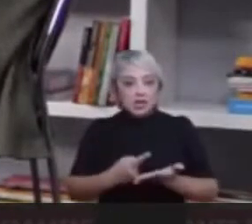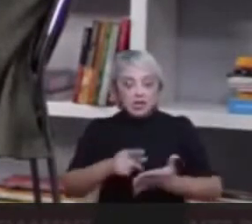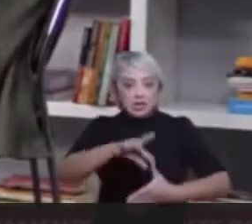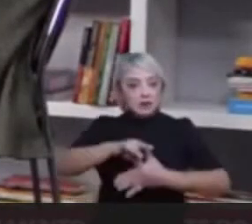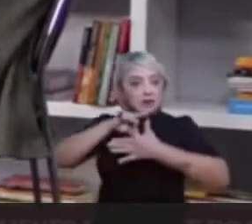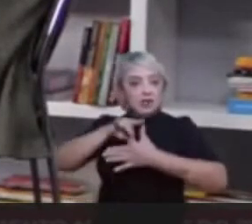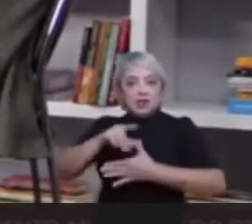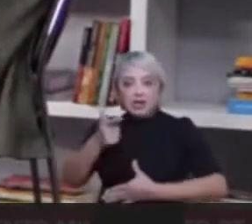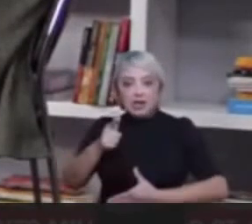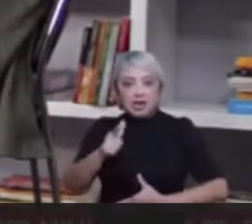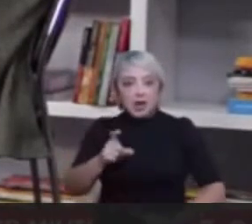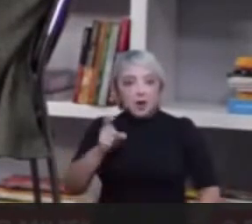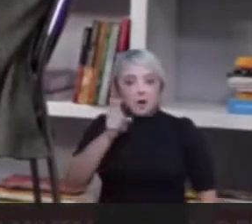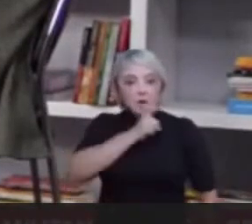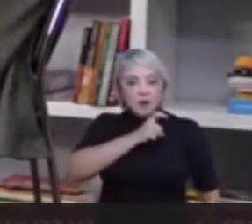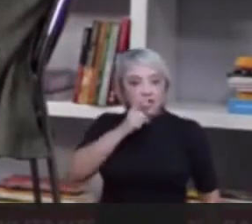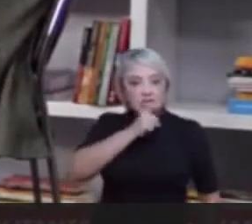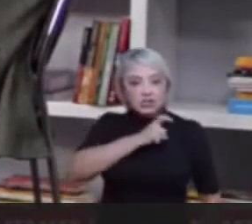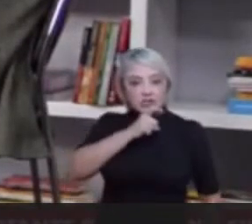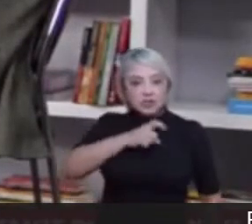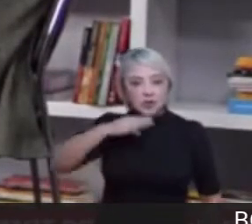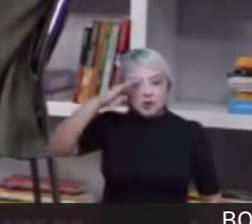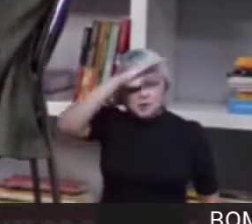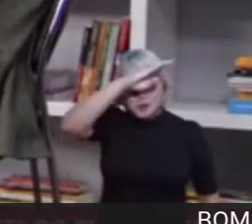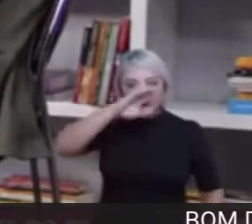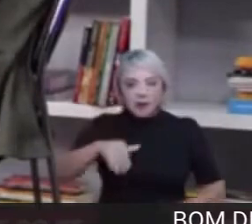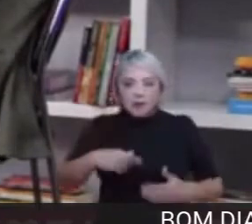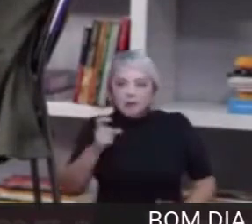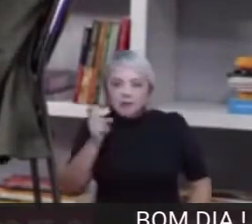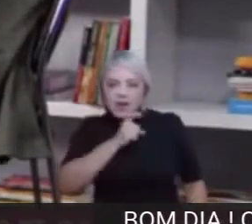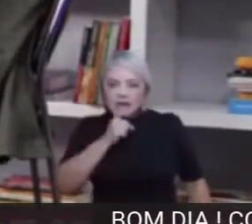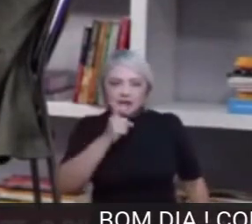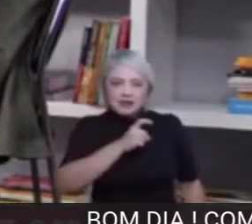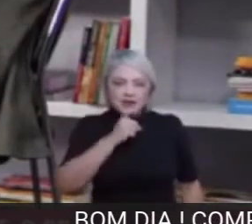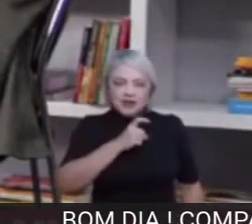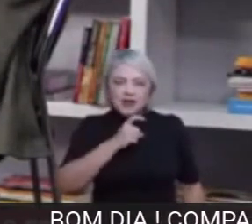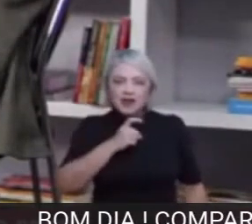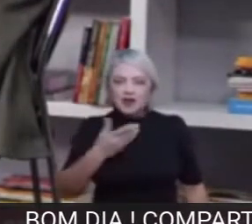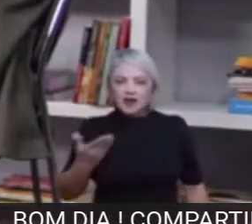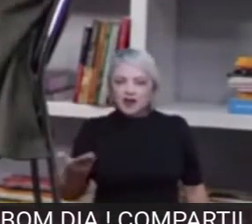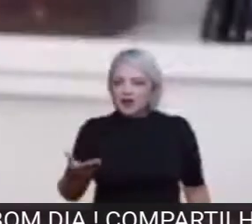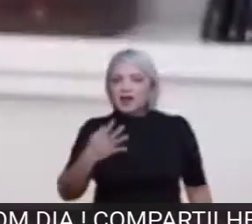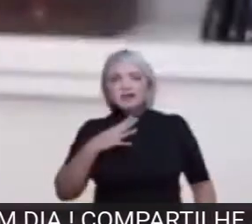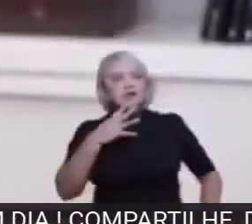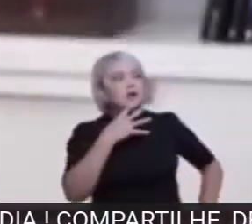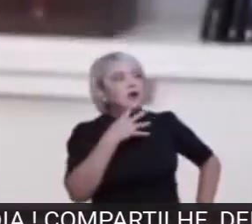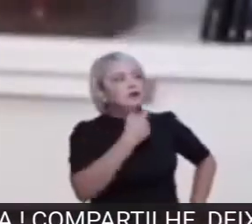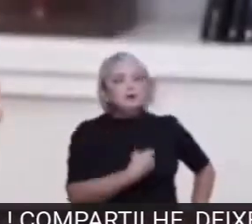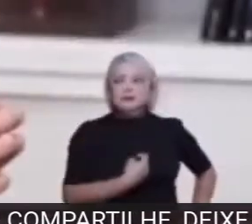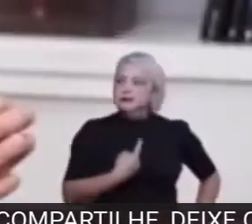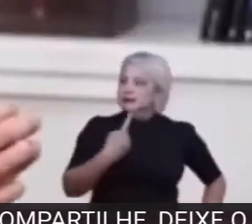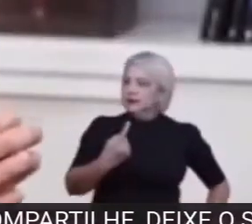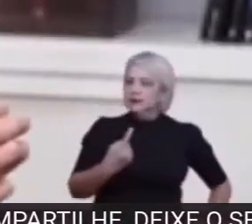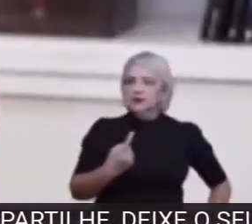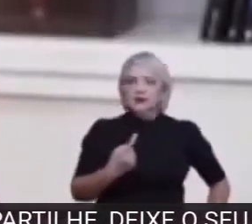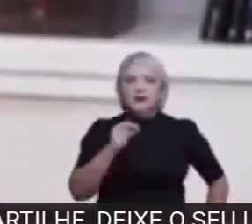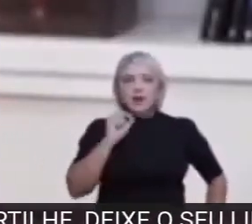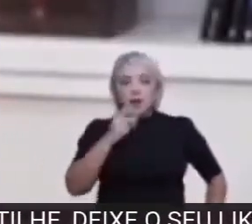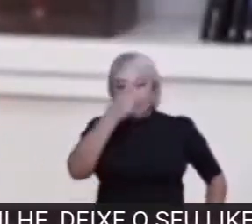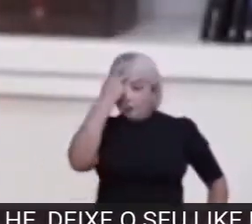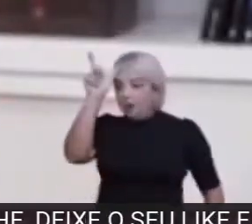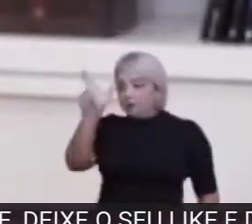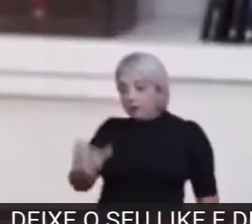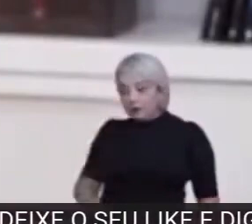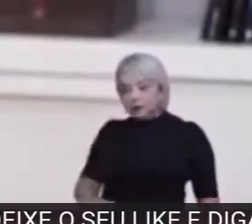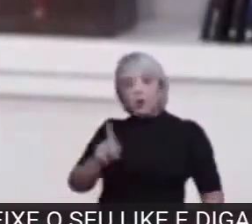um mentiroso, sabe? Conta mentira com prazer. Isso é que é engraçado. Sabe? É que uma pessoa honesta, às vezes, se